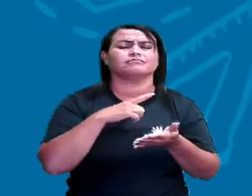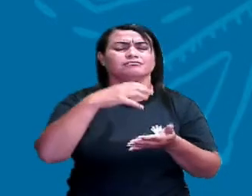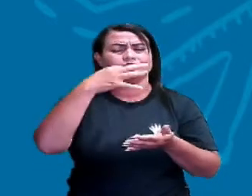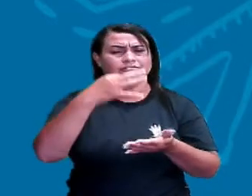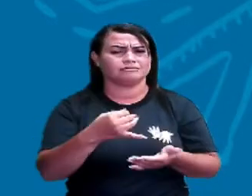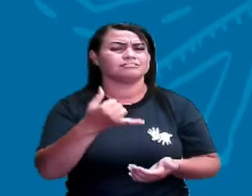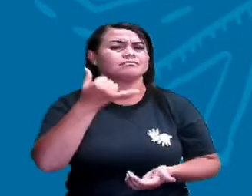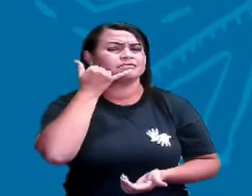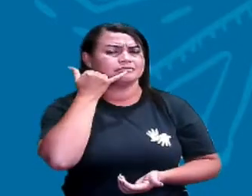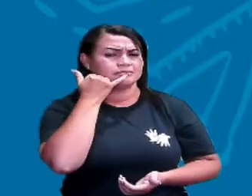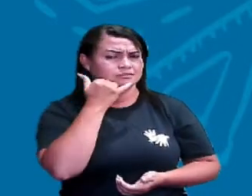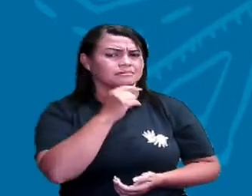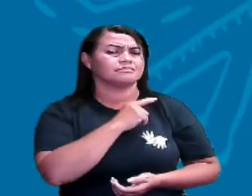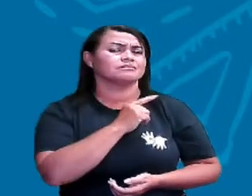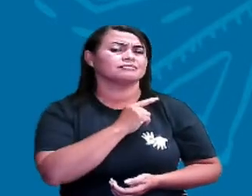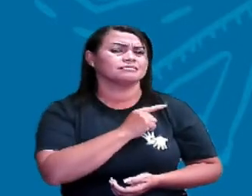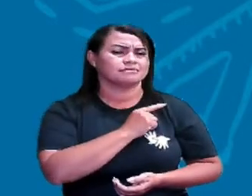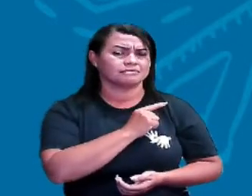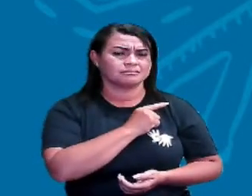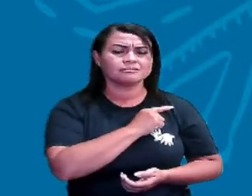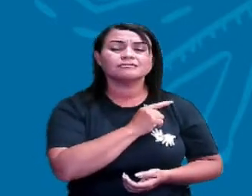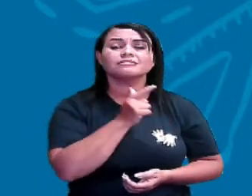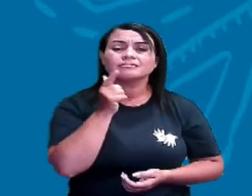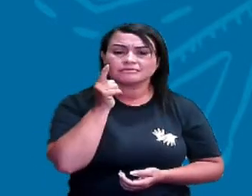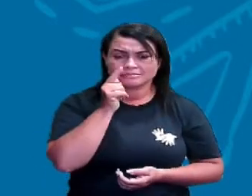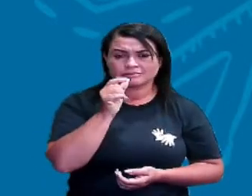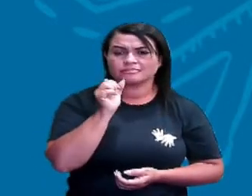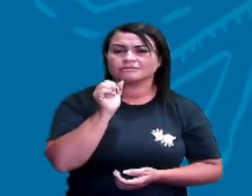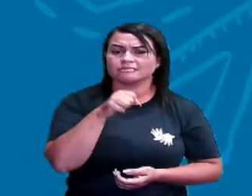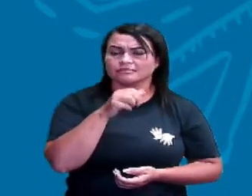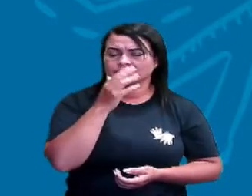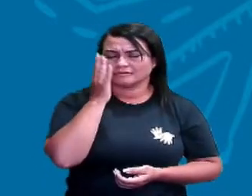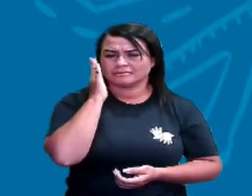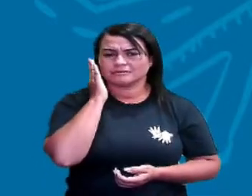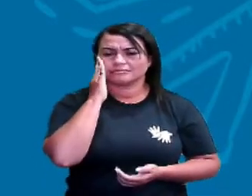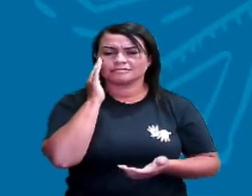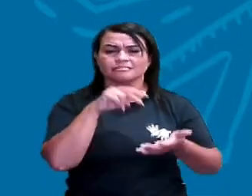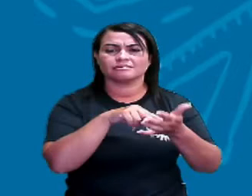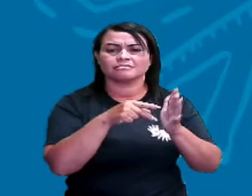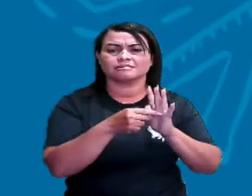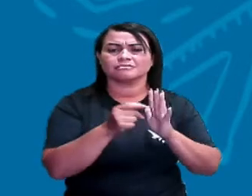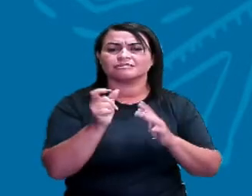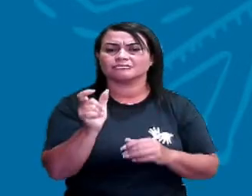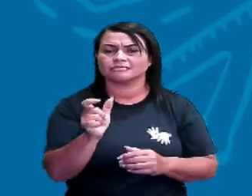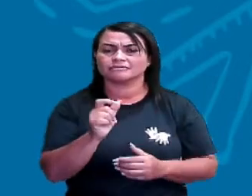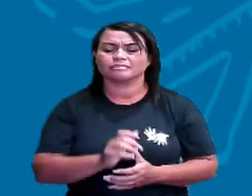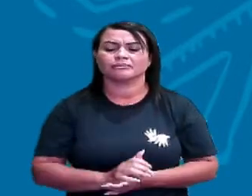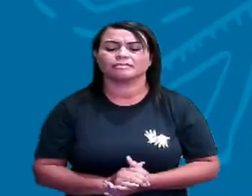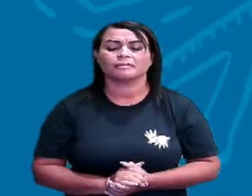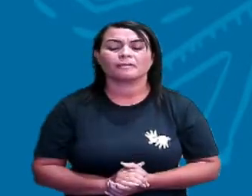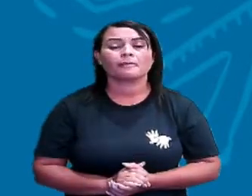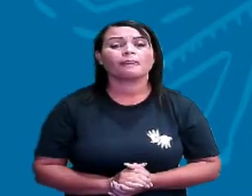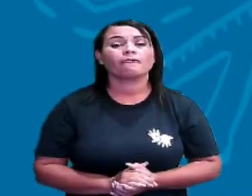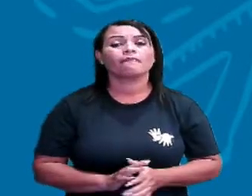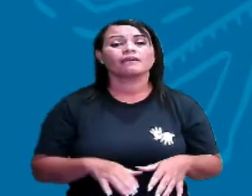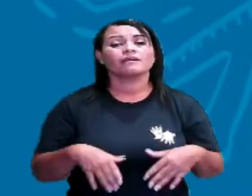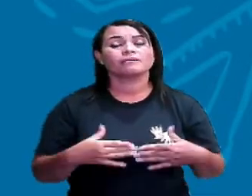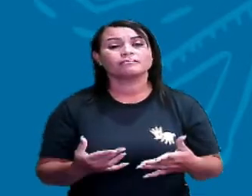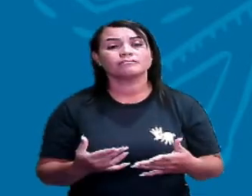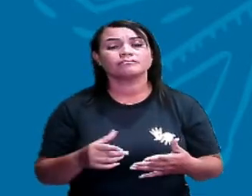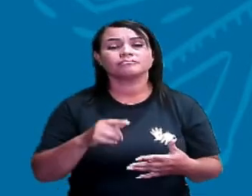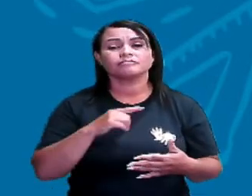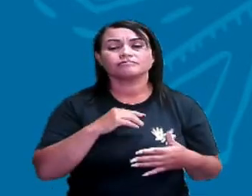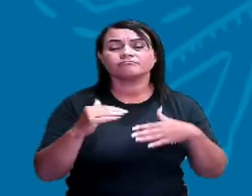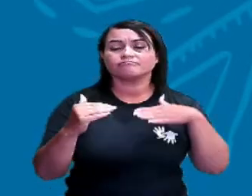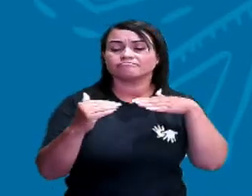um celular. Então, você vai conseguir sim saber o significado das palavras. Então, ó, de acordo